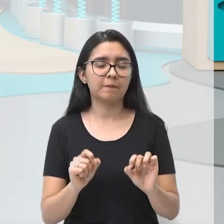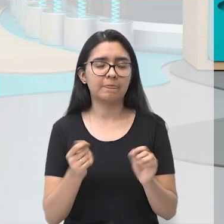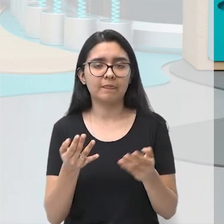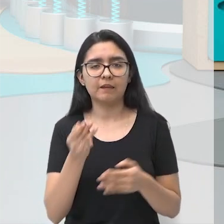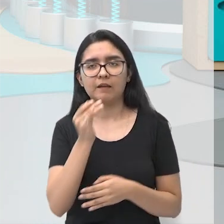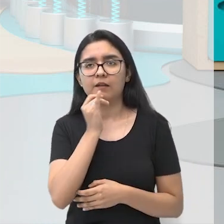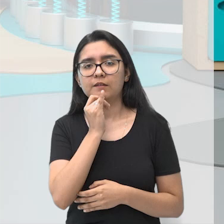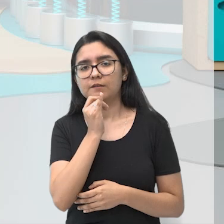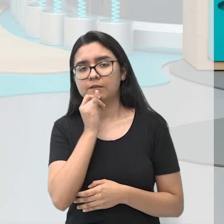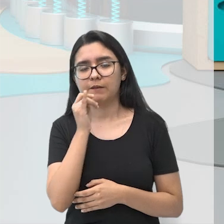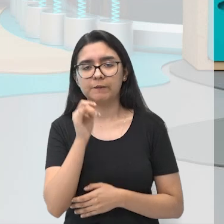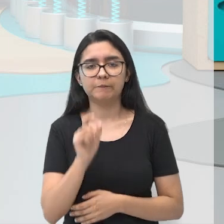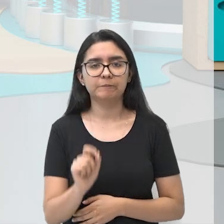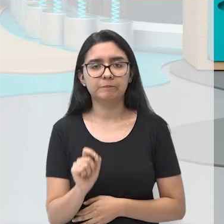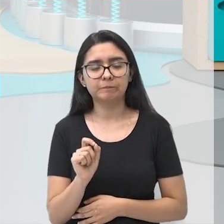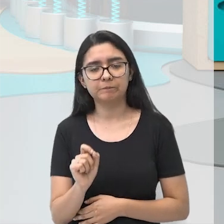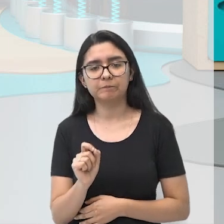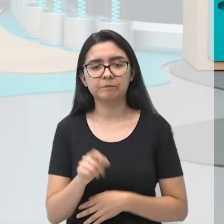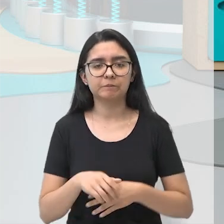vou dizer,